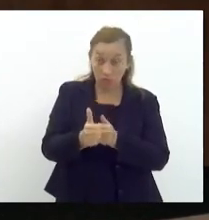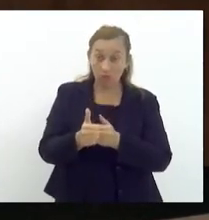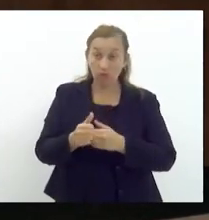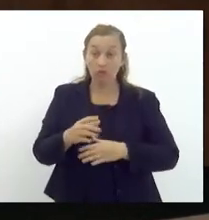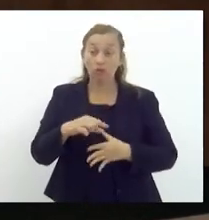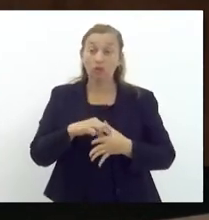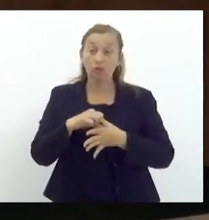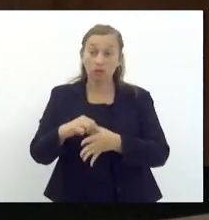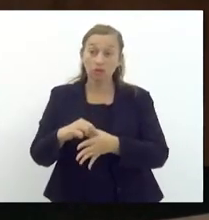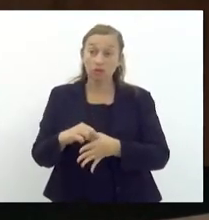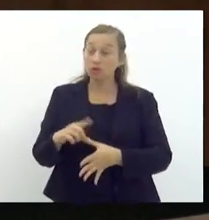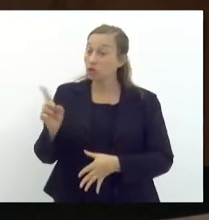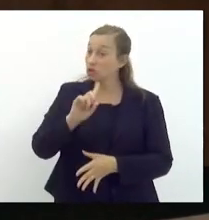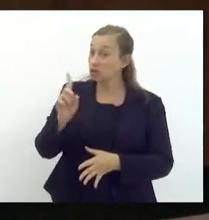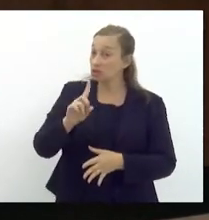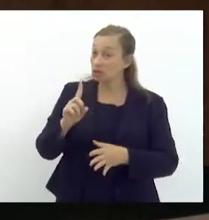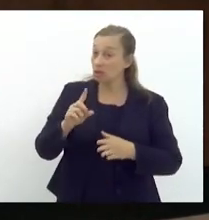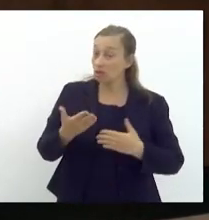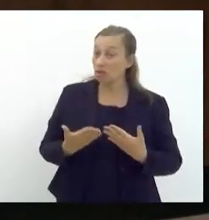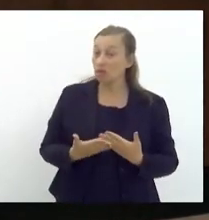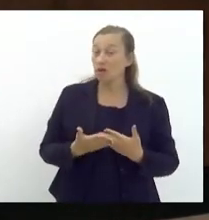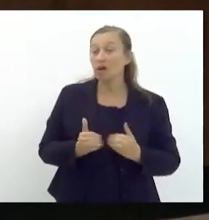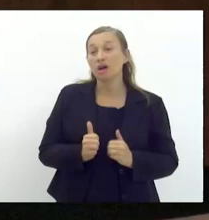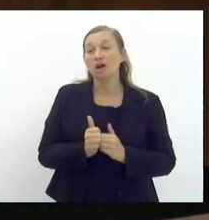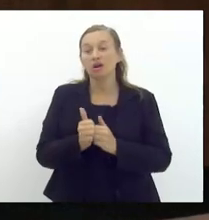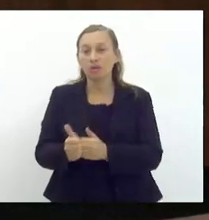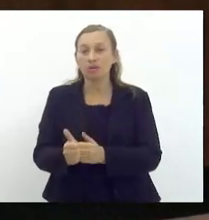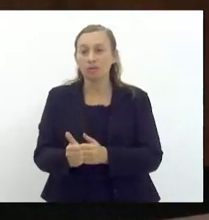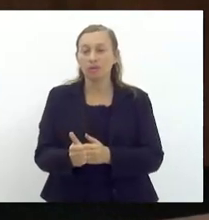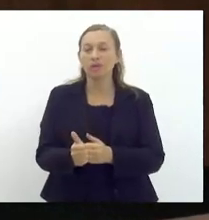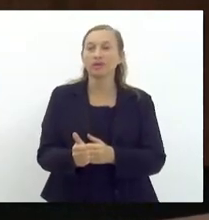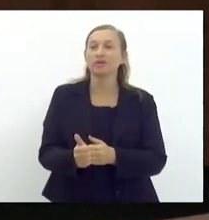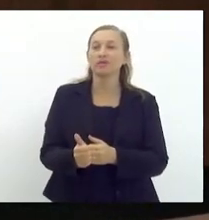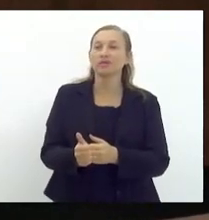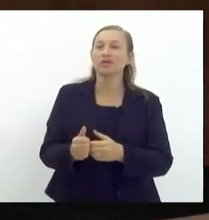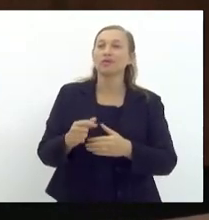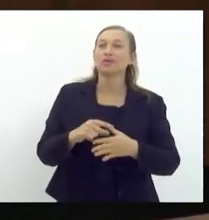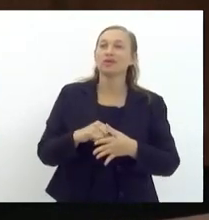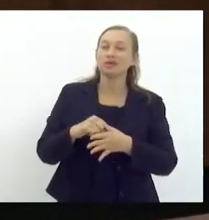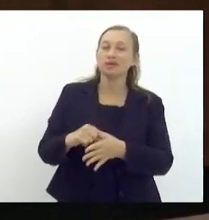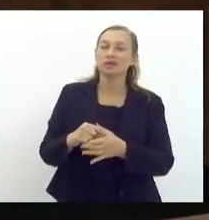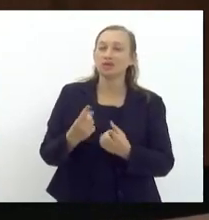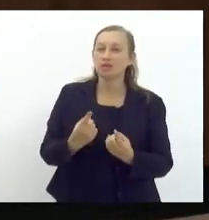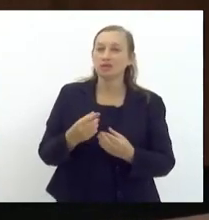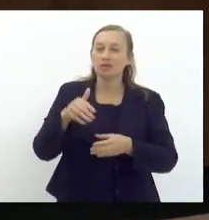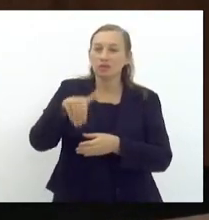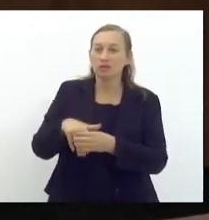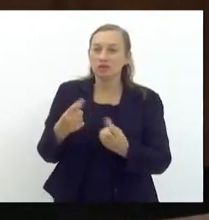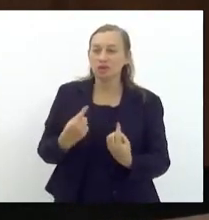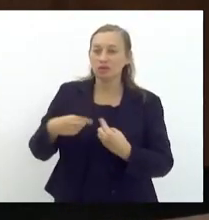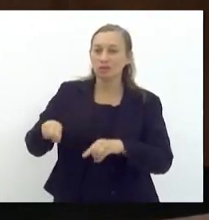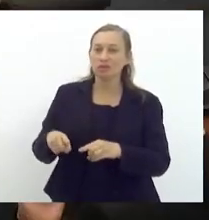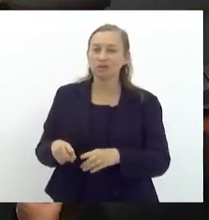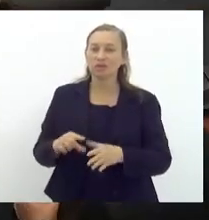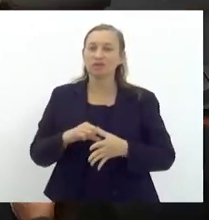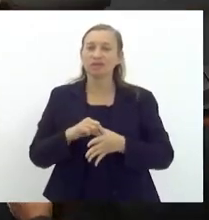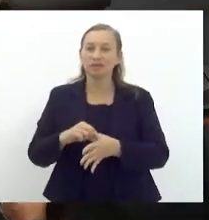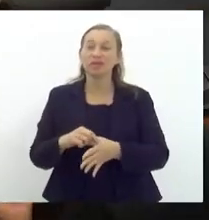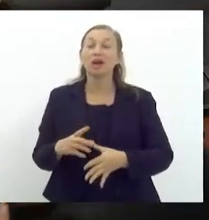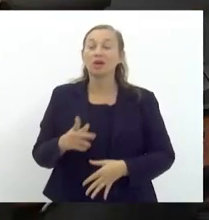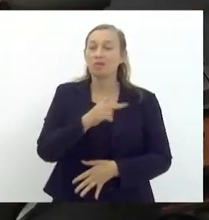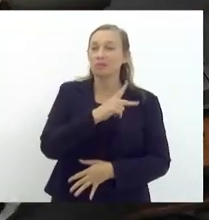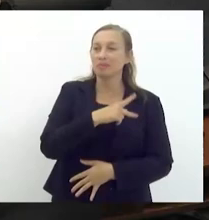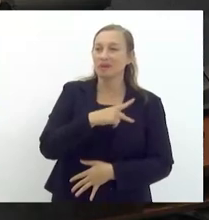Líder os que não acompanham o líder voto contrariando o líder Presidente